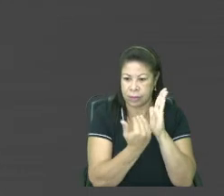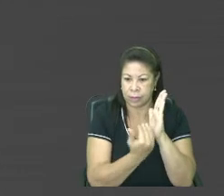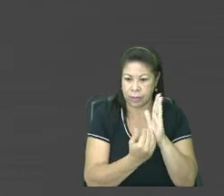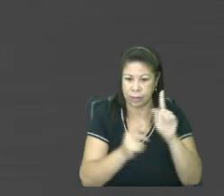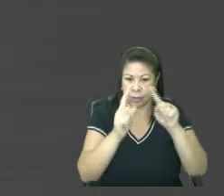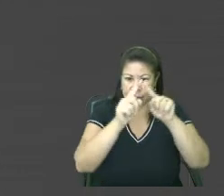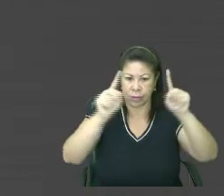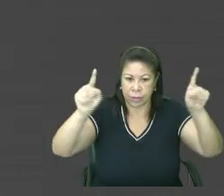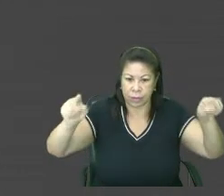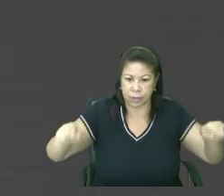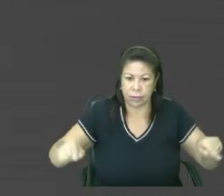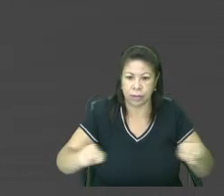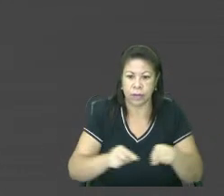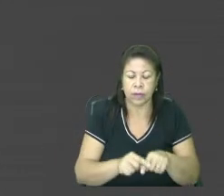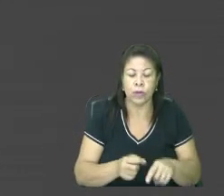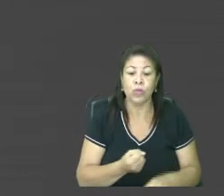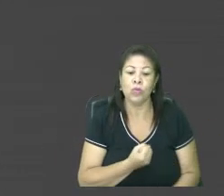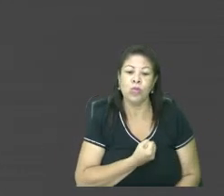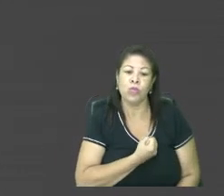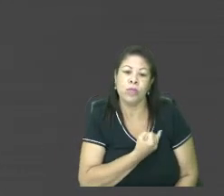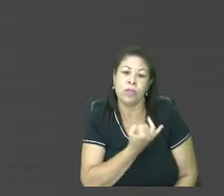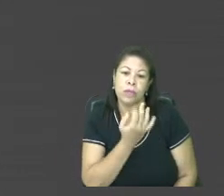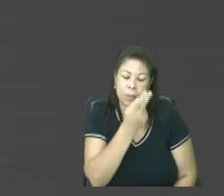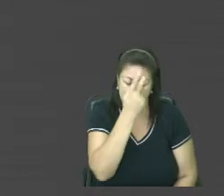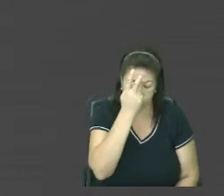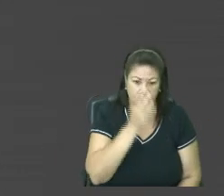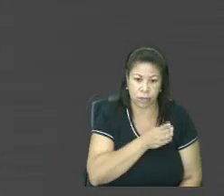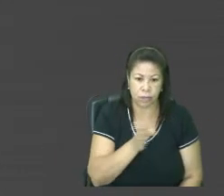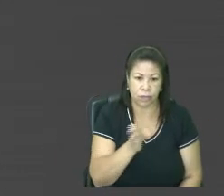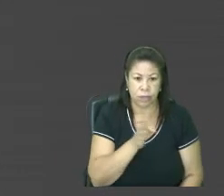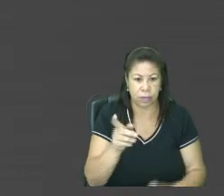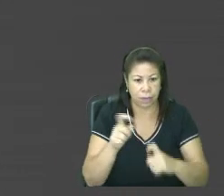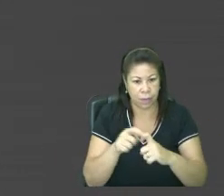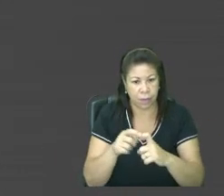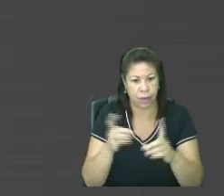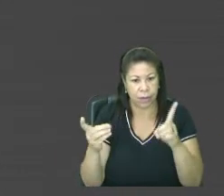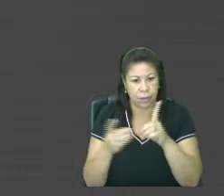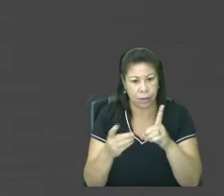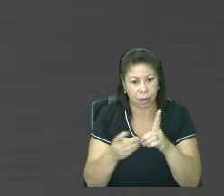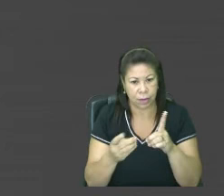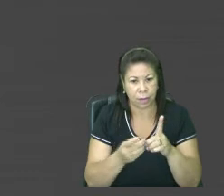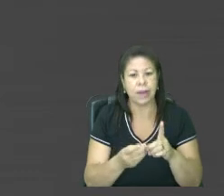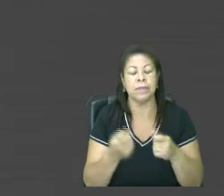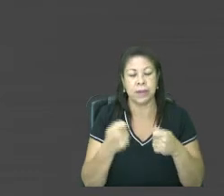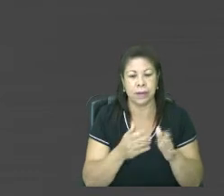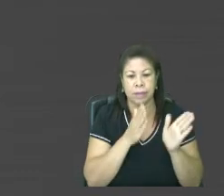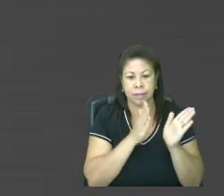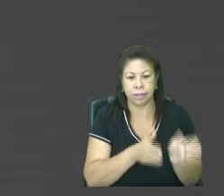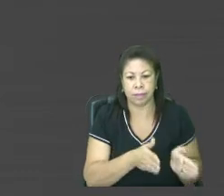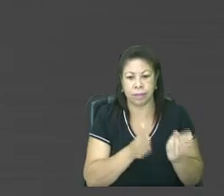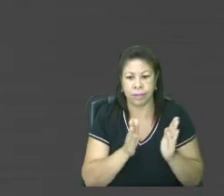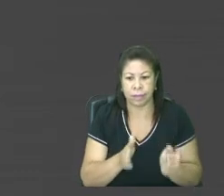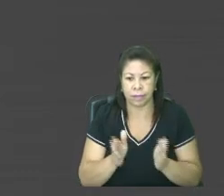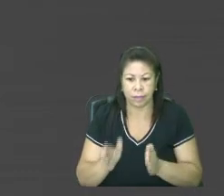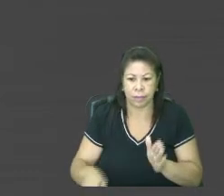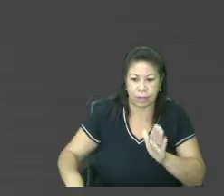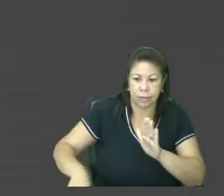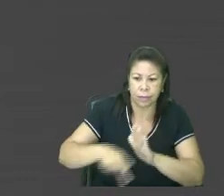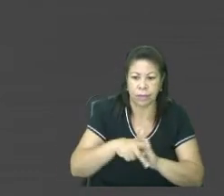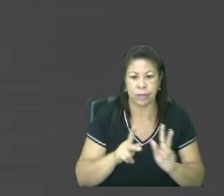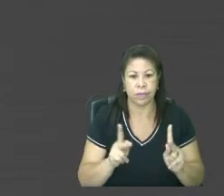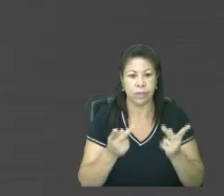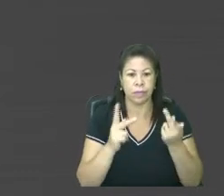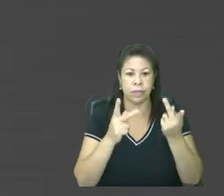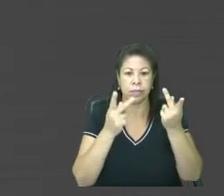de consultas que passam pelo processo da regulação, que são reguladas pelo município. A oferta